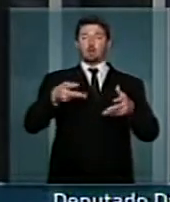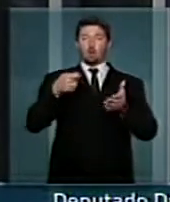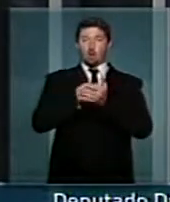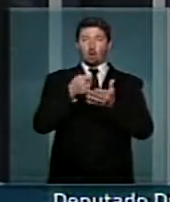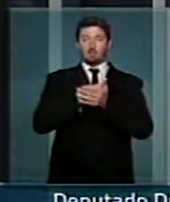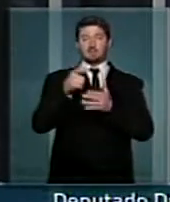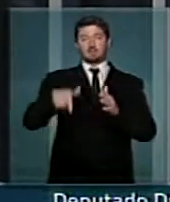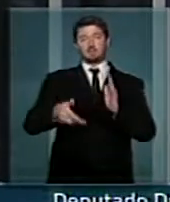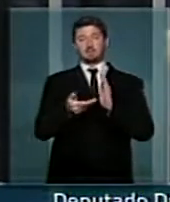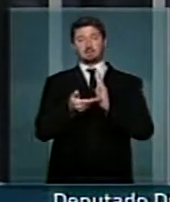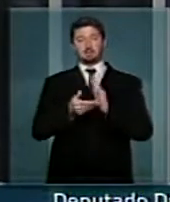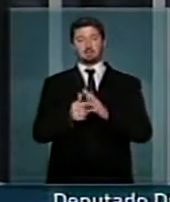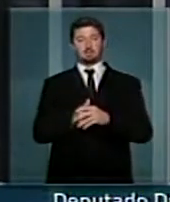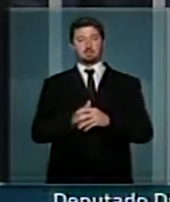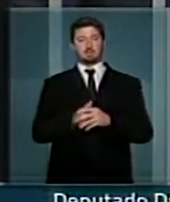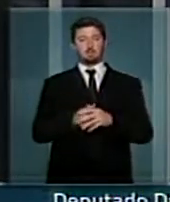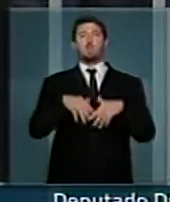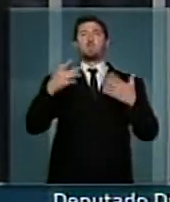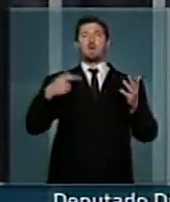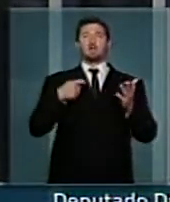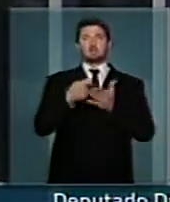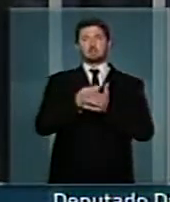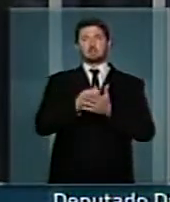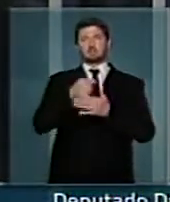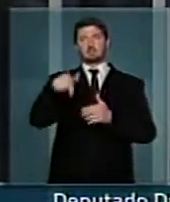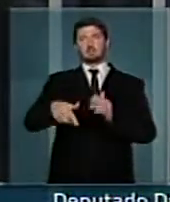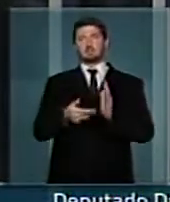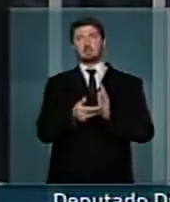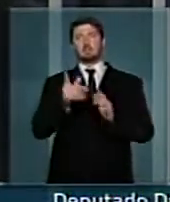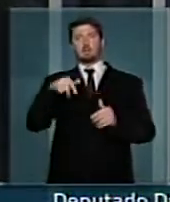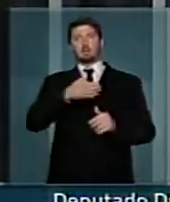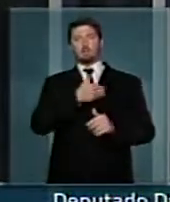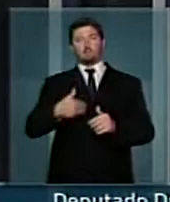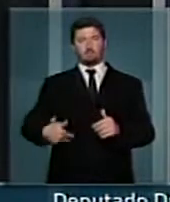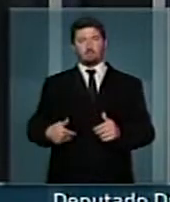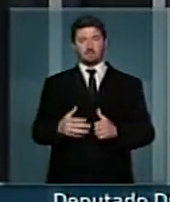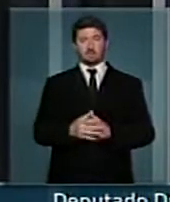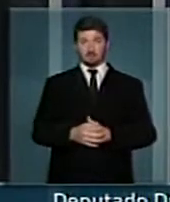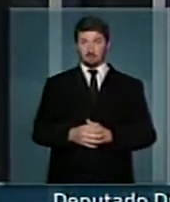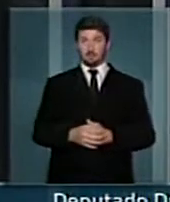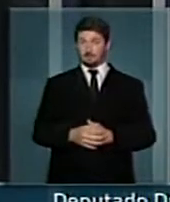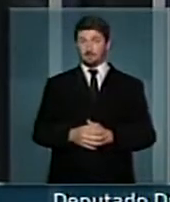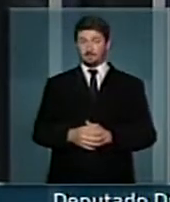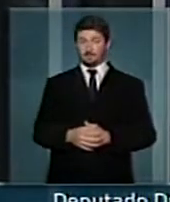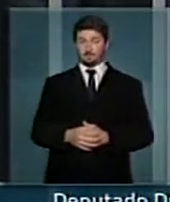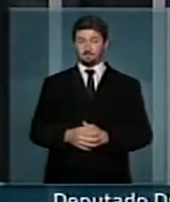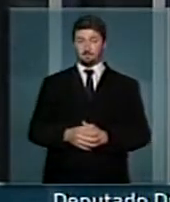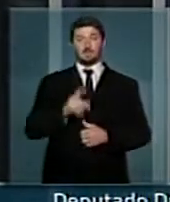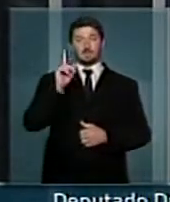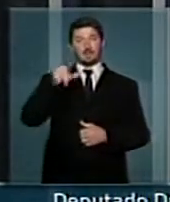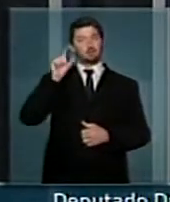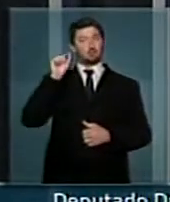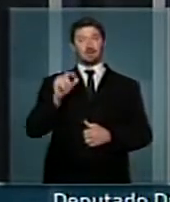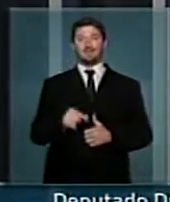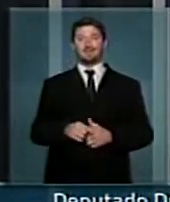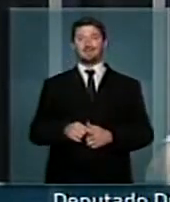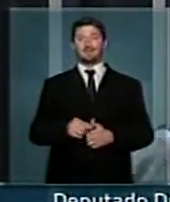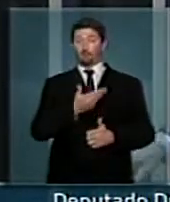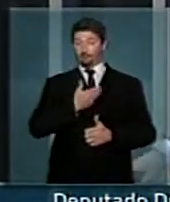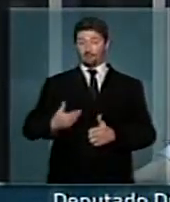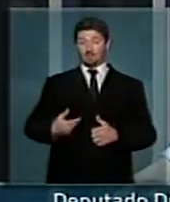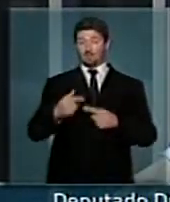deste parlamento. E quais são as nossas cobranças? Governar, senhoras e senhores, é escolher